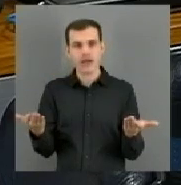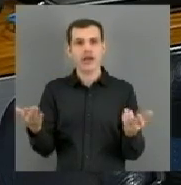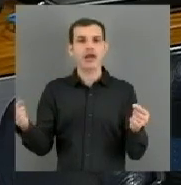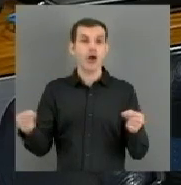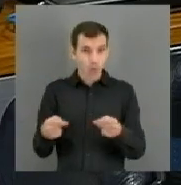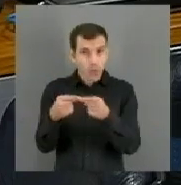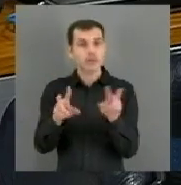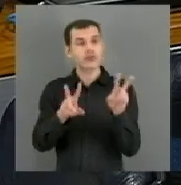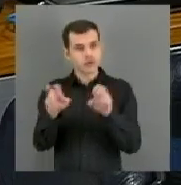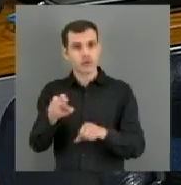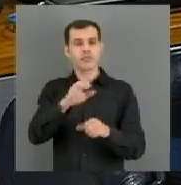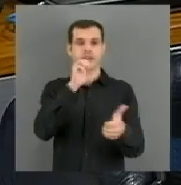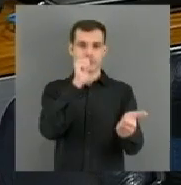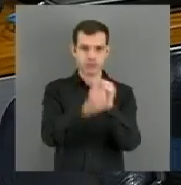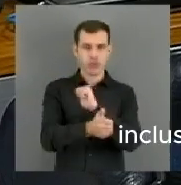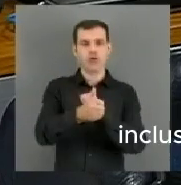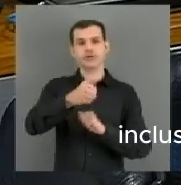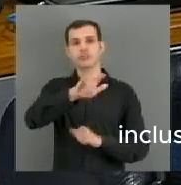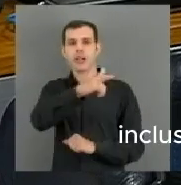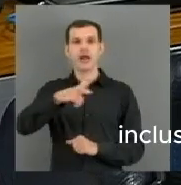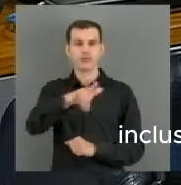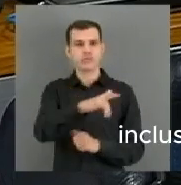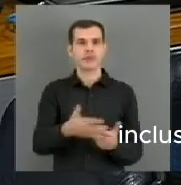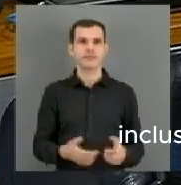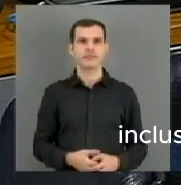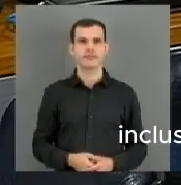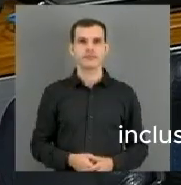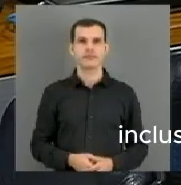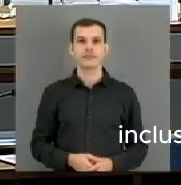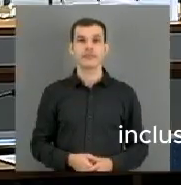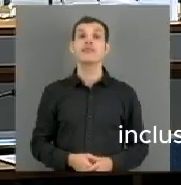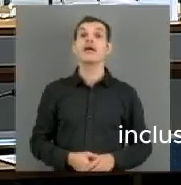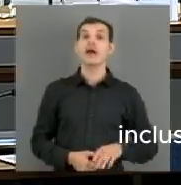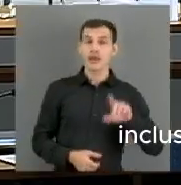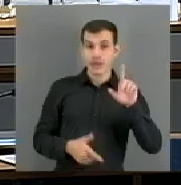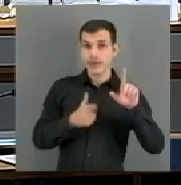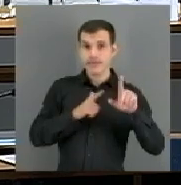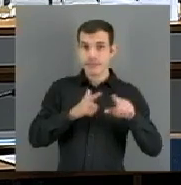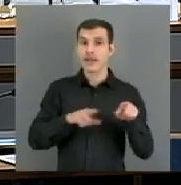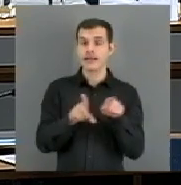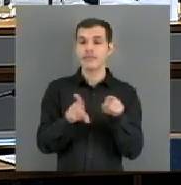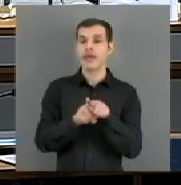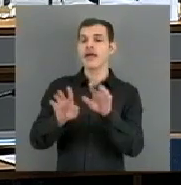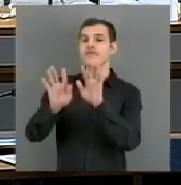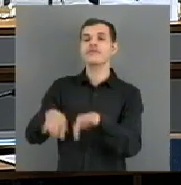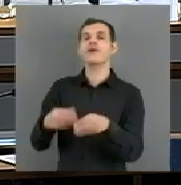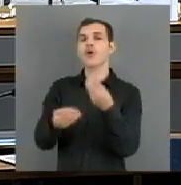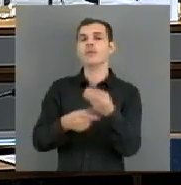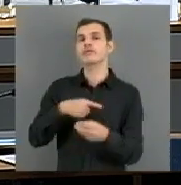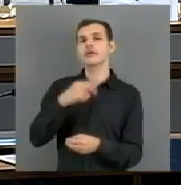As denúncias que a gente está tendo têm a ver com manipulação Inclusive, esportiva? ela terminou com suspeitas de achaques, né? Suspeita de